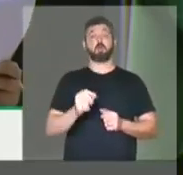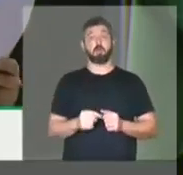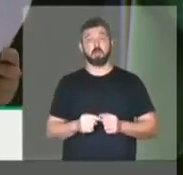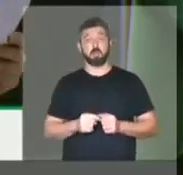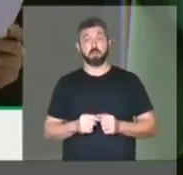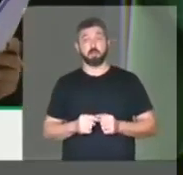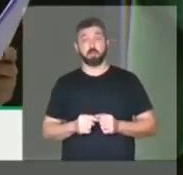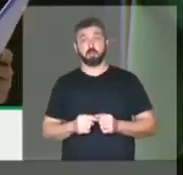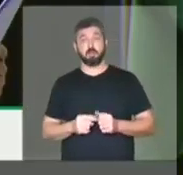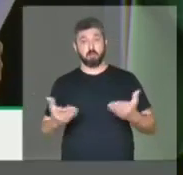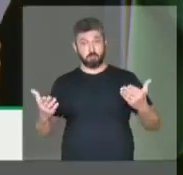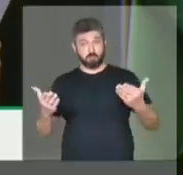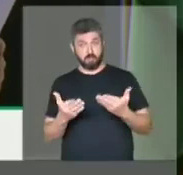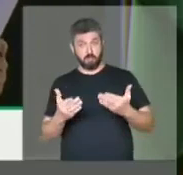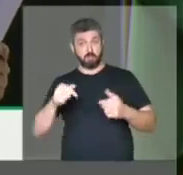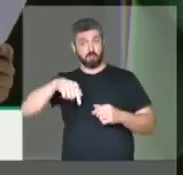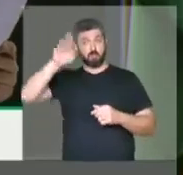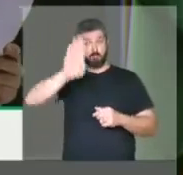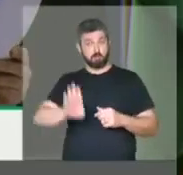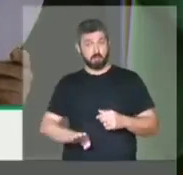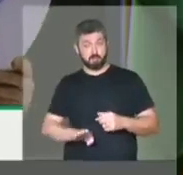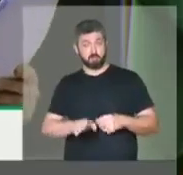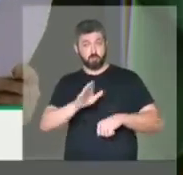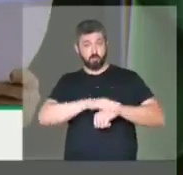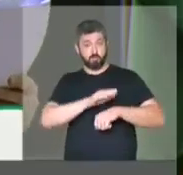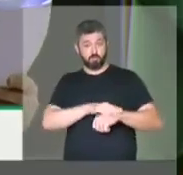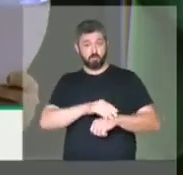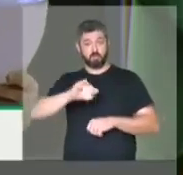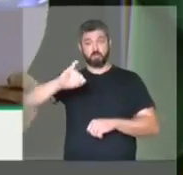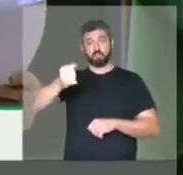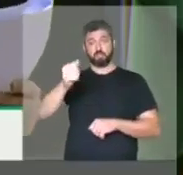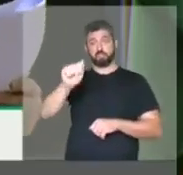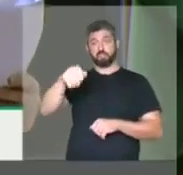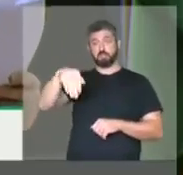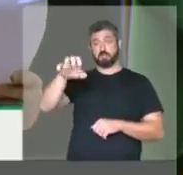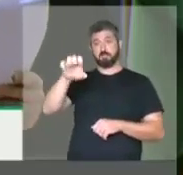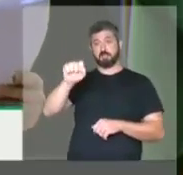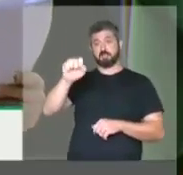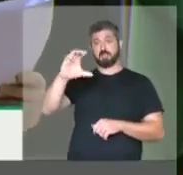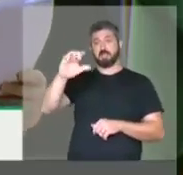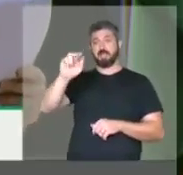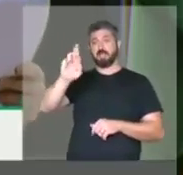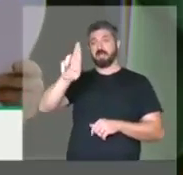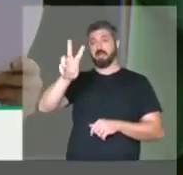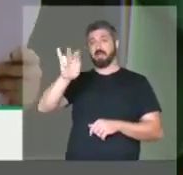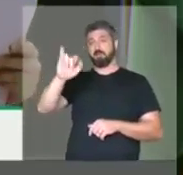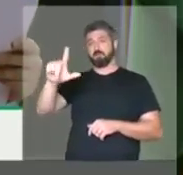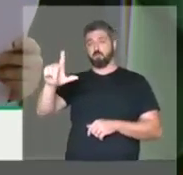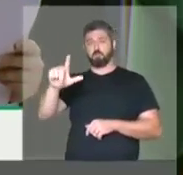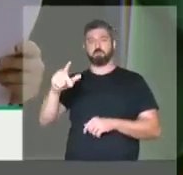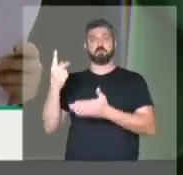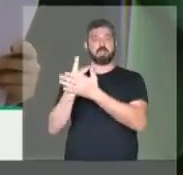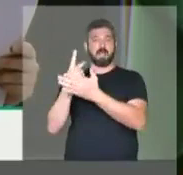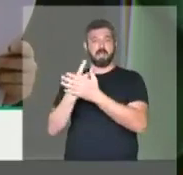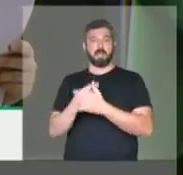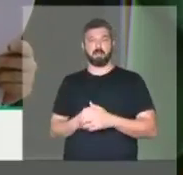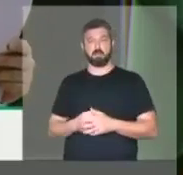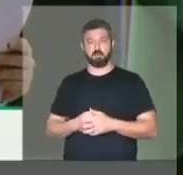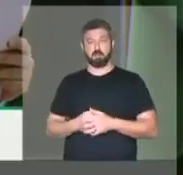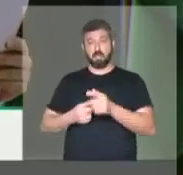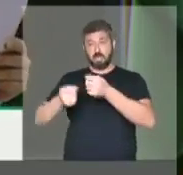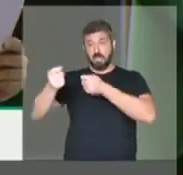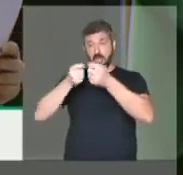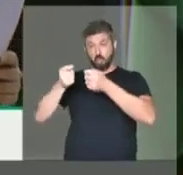que, ao menos no atual caso brasileiro, James Carville erra. Não é a economia,